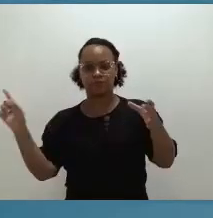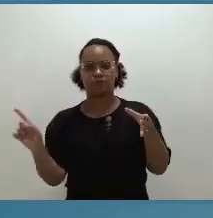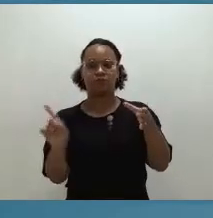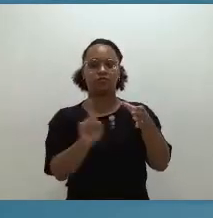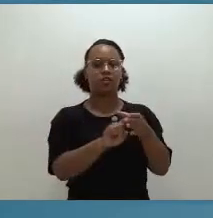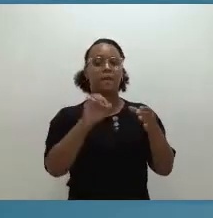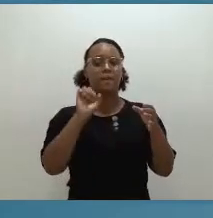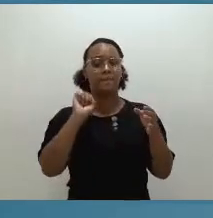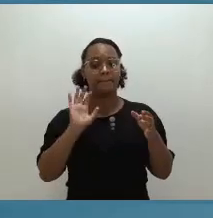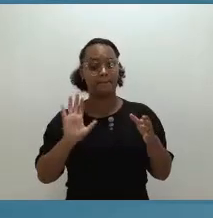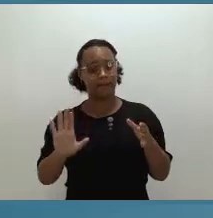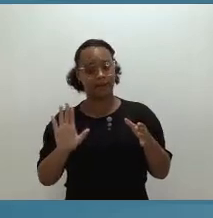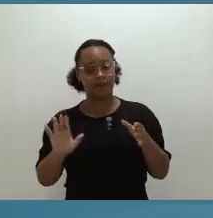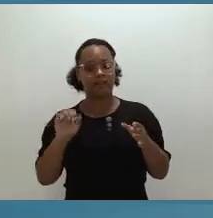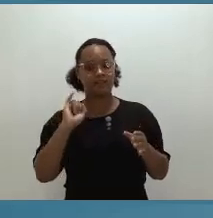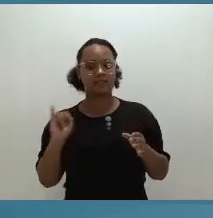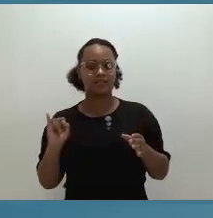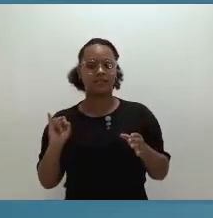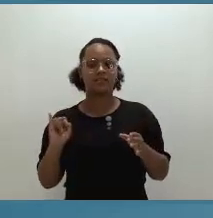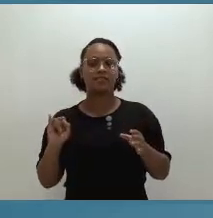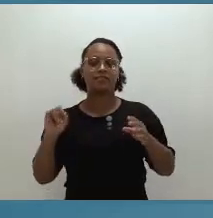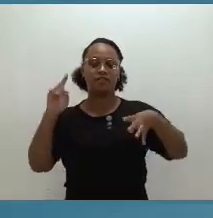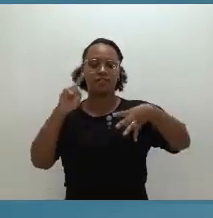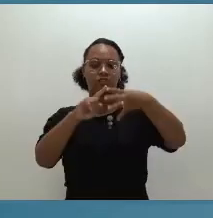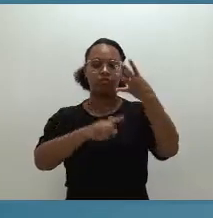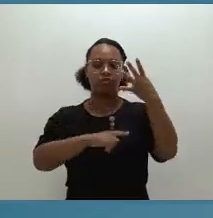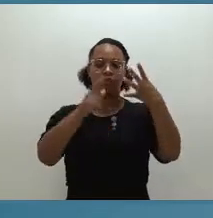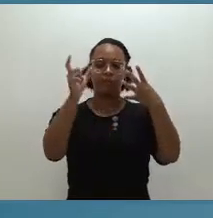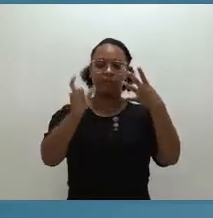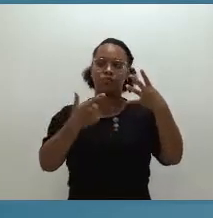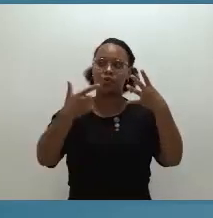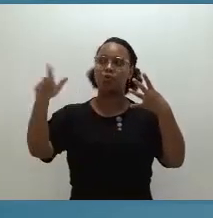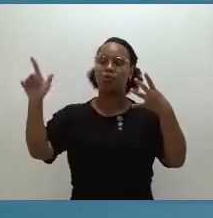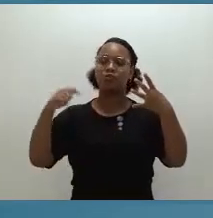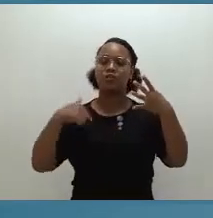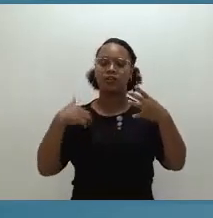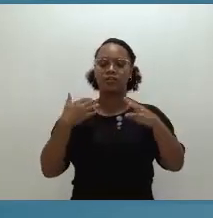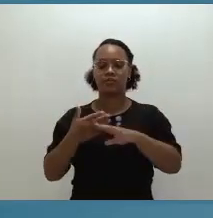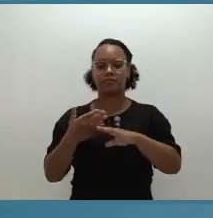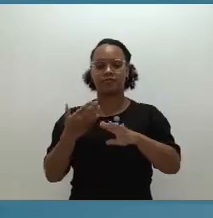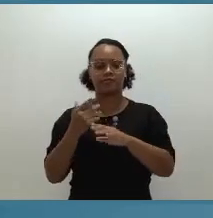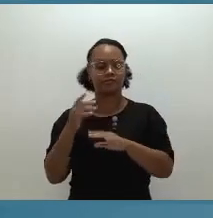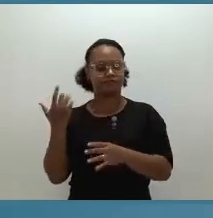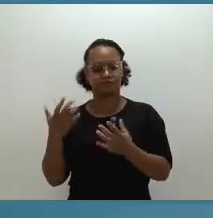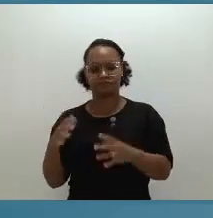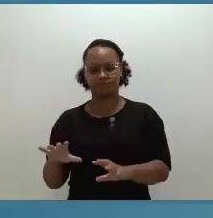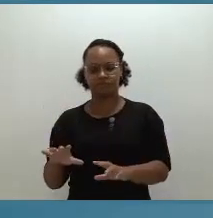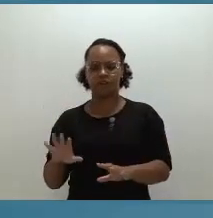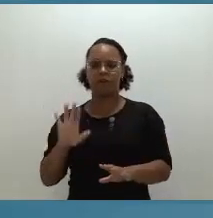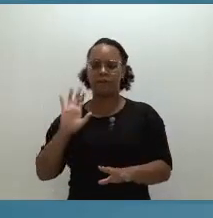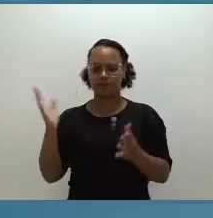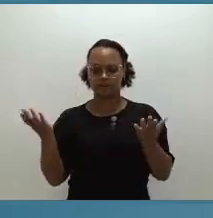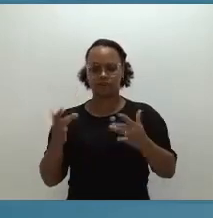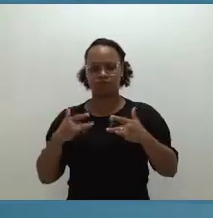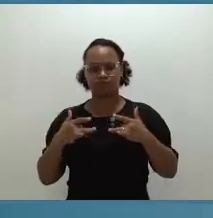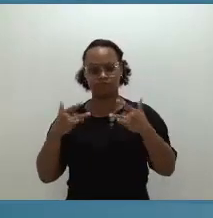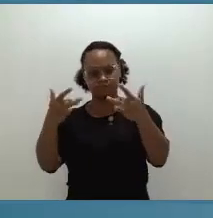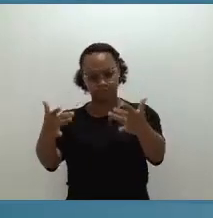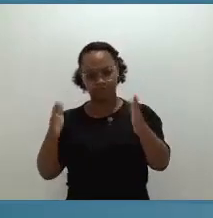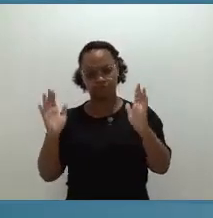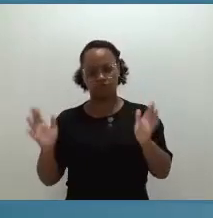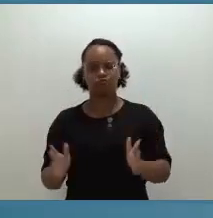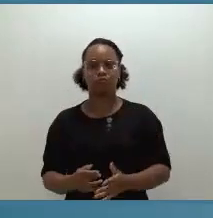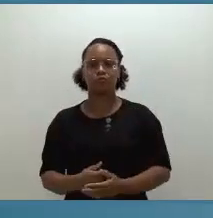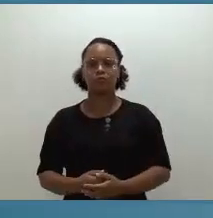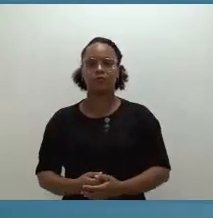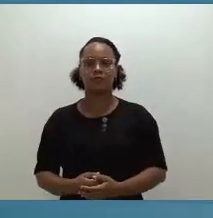candidatos, eu renuncio à minha oferta. Mas, desde já, me ponho à disposição.